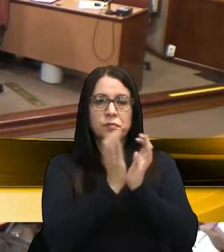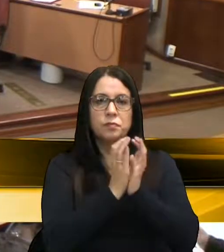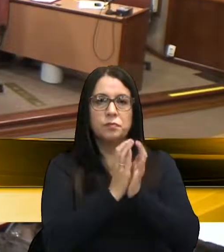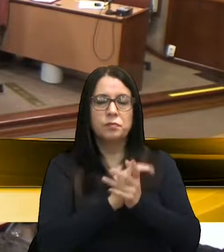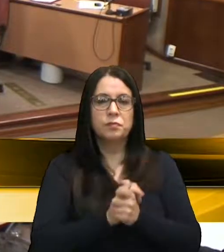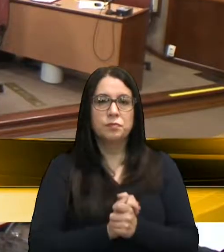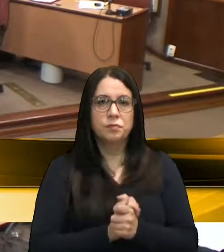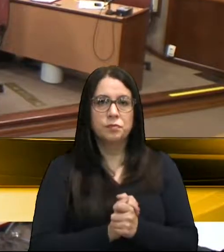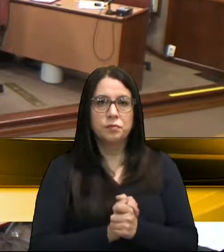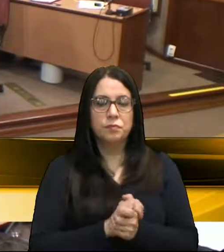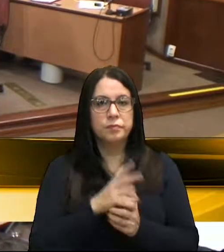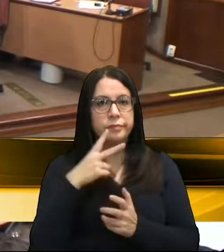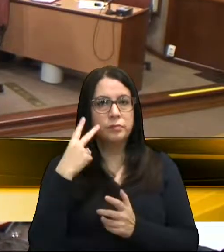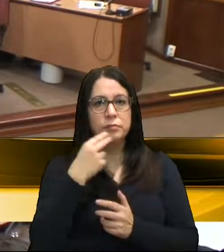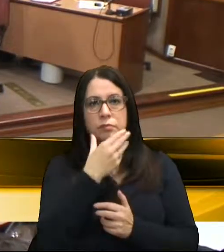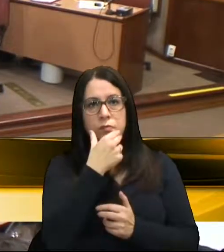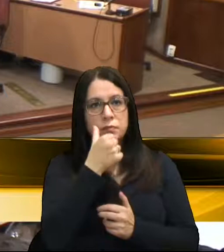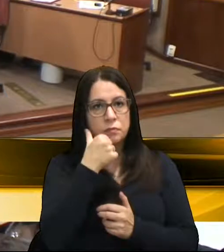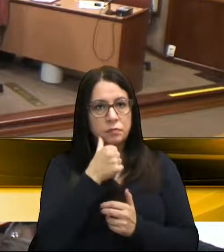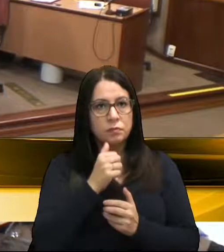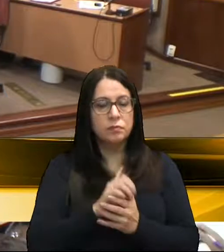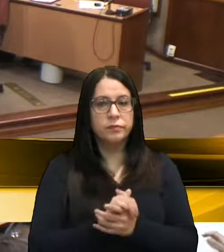ilustres vereadores e vereadoras,